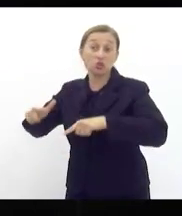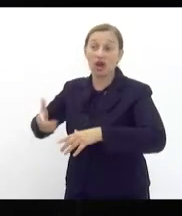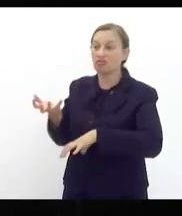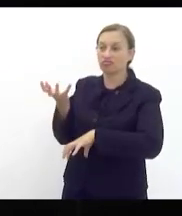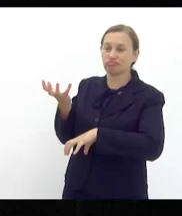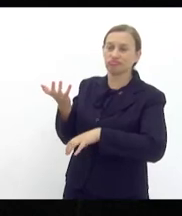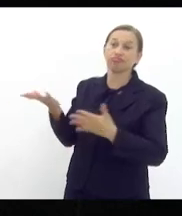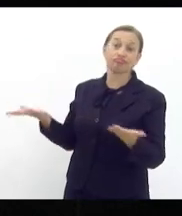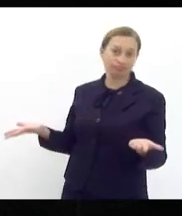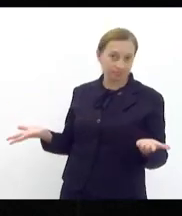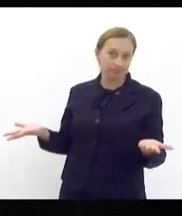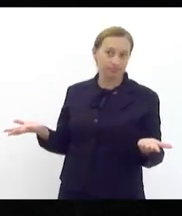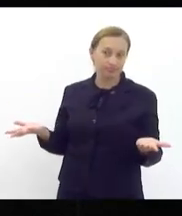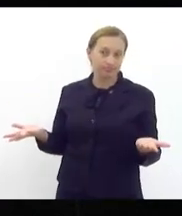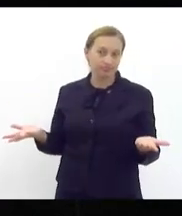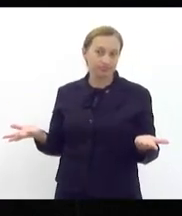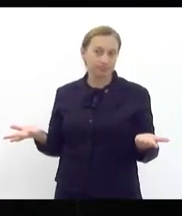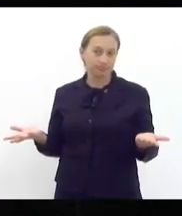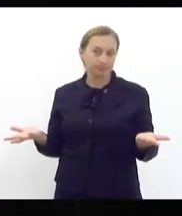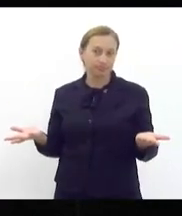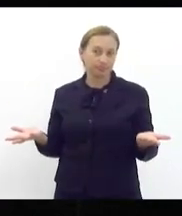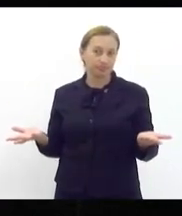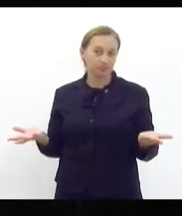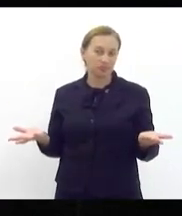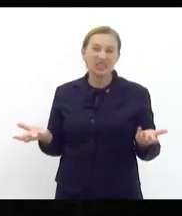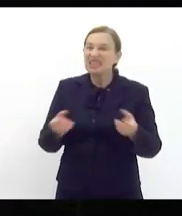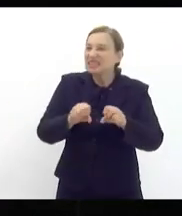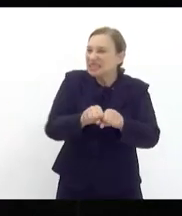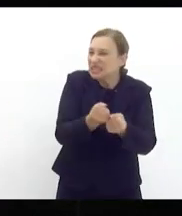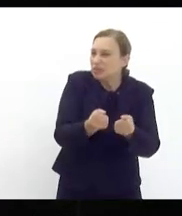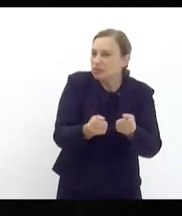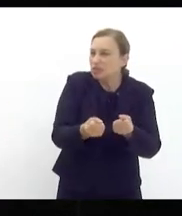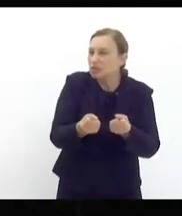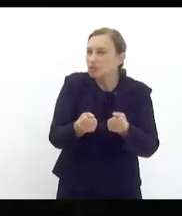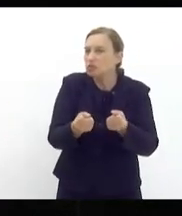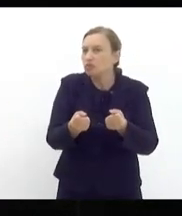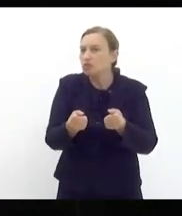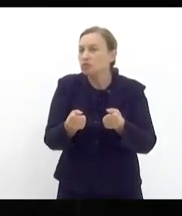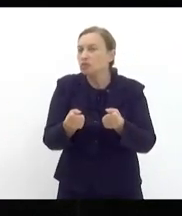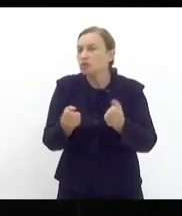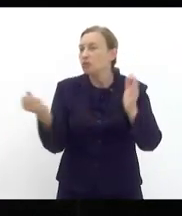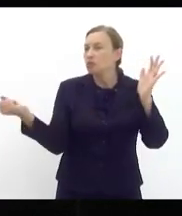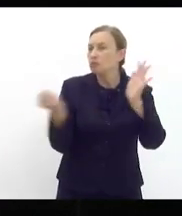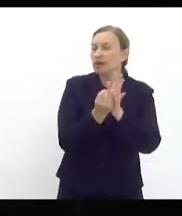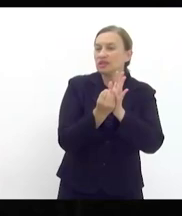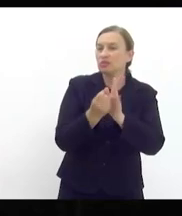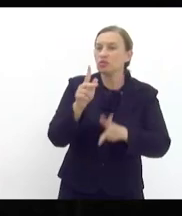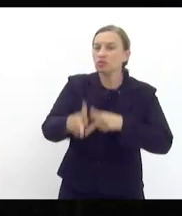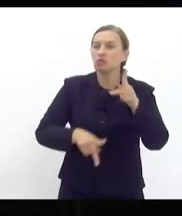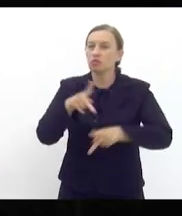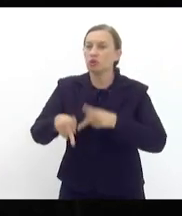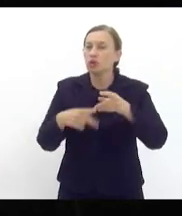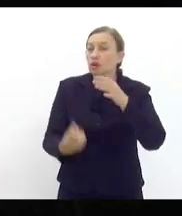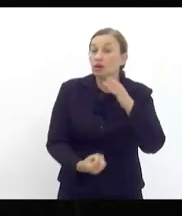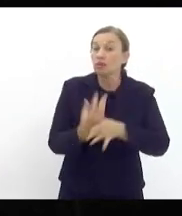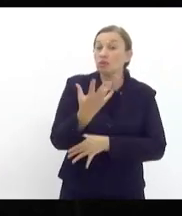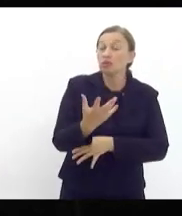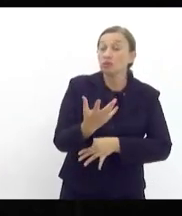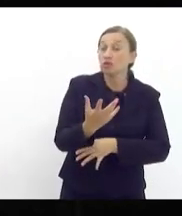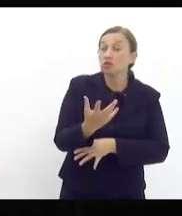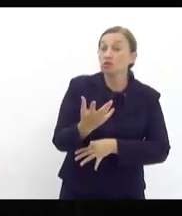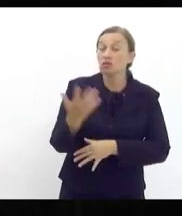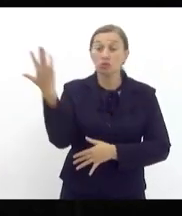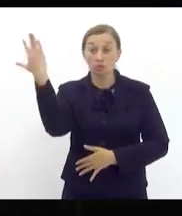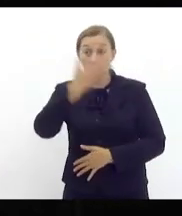praça dos três poderes dilapidando o patrimônio do povo acabando com tudo e produziram provas contra